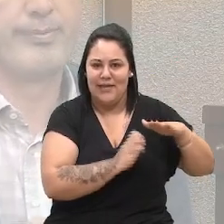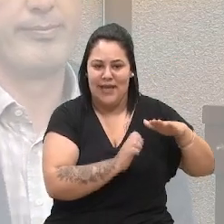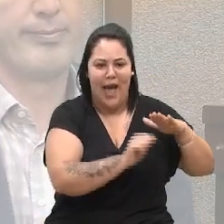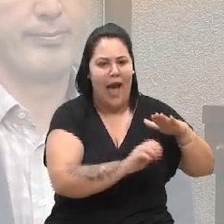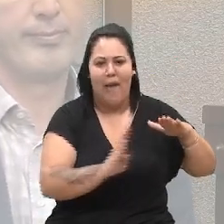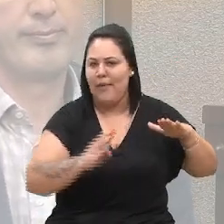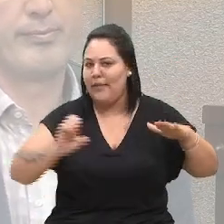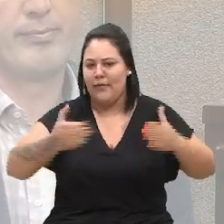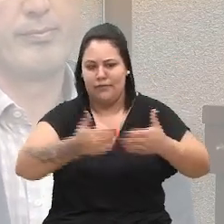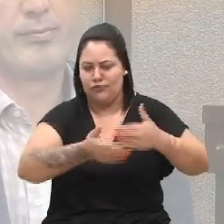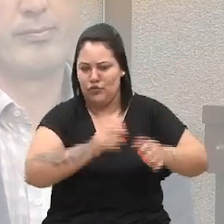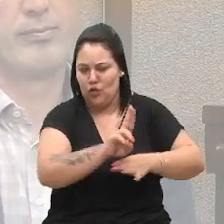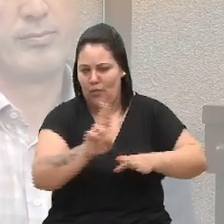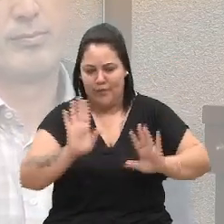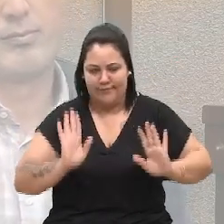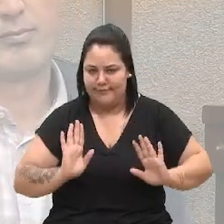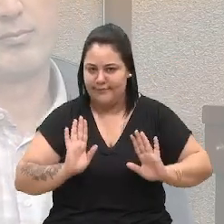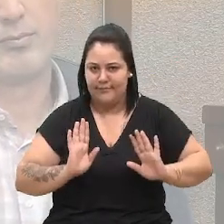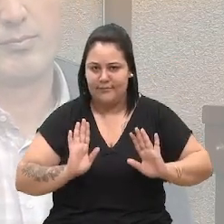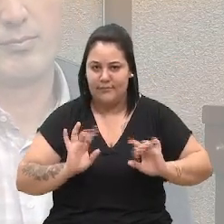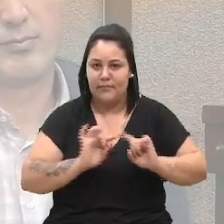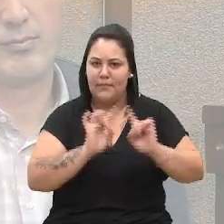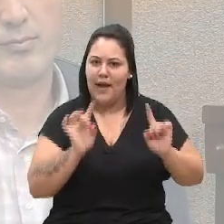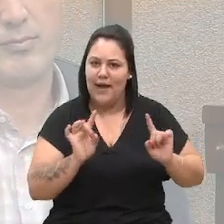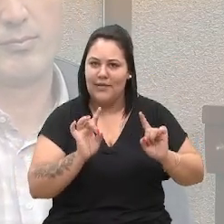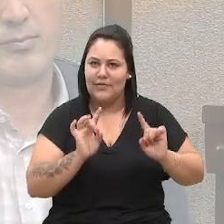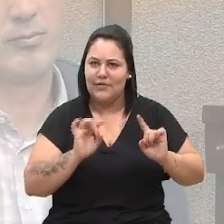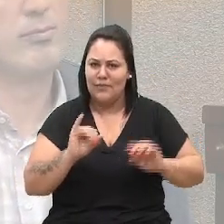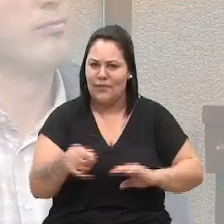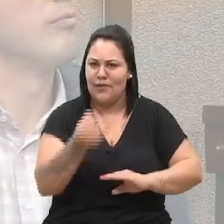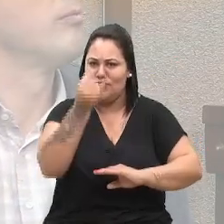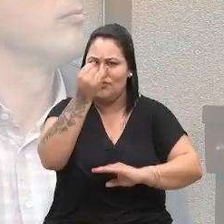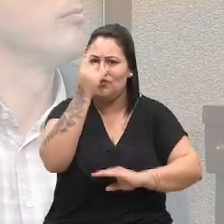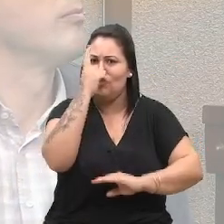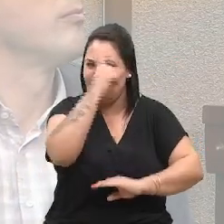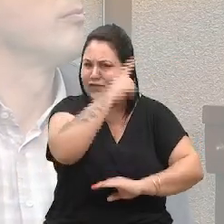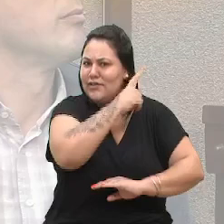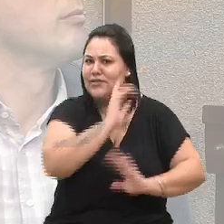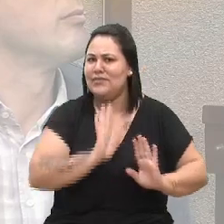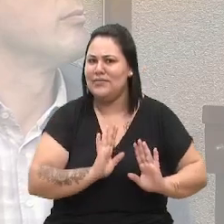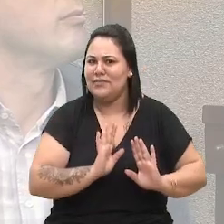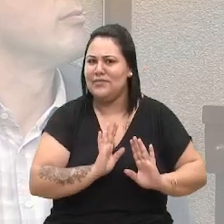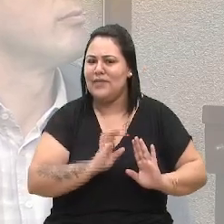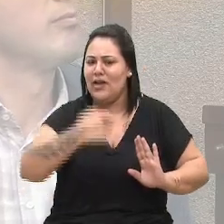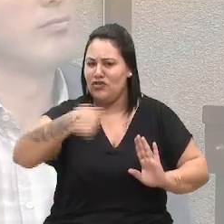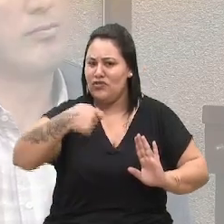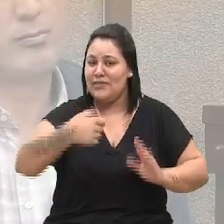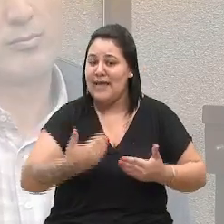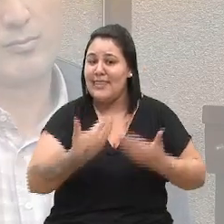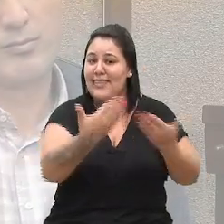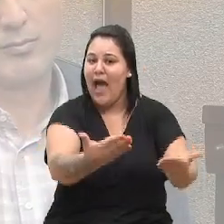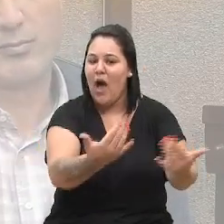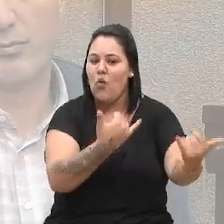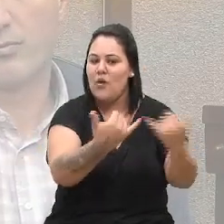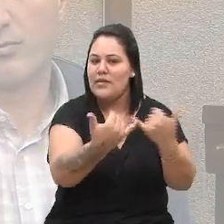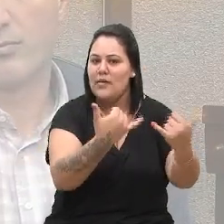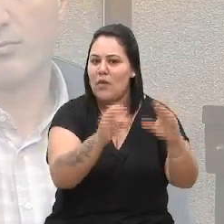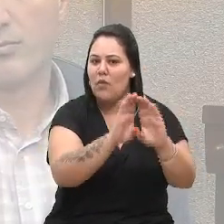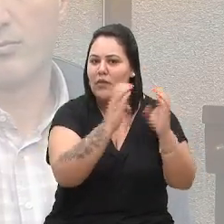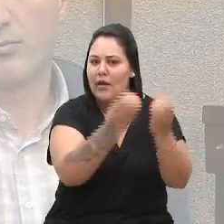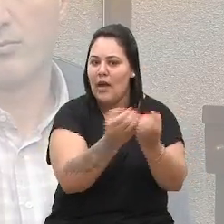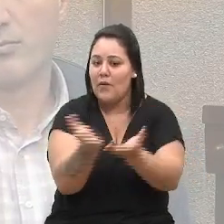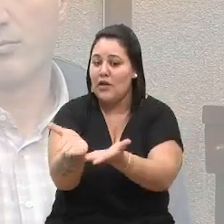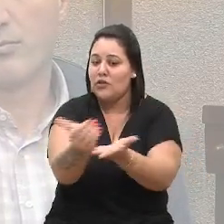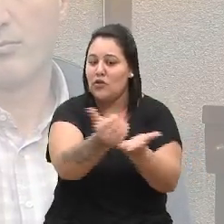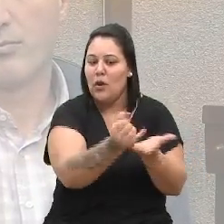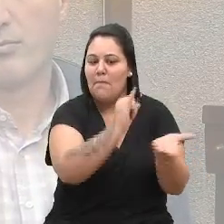né? Enfim, mas para juros fica difícil. A gente tem que passar esse exemplo que se recolhe impostos não para